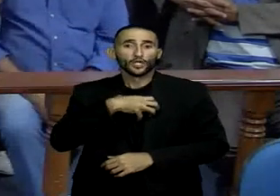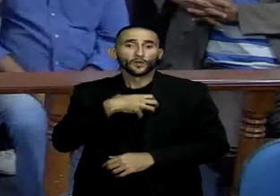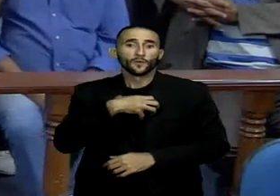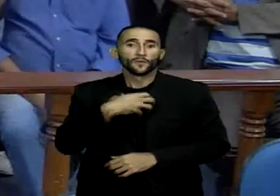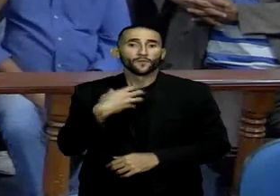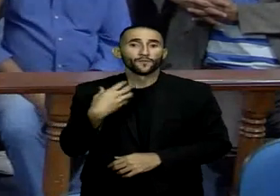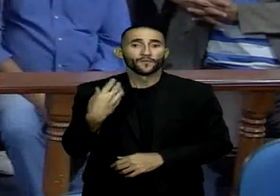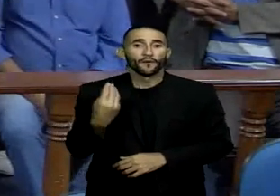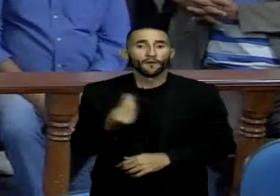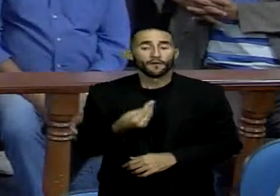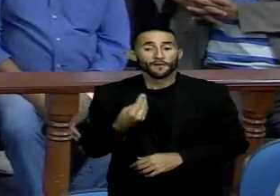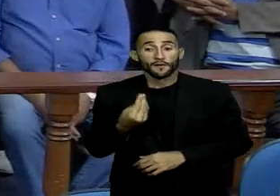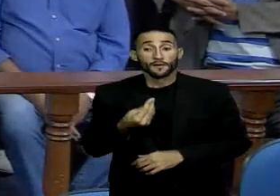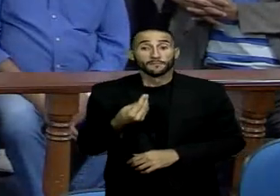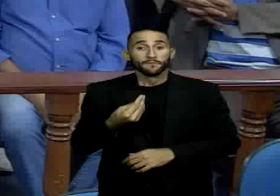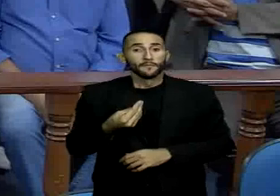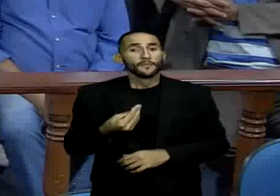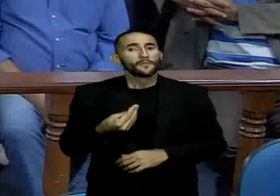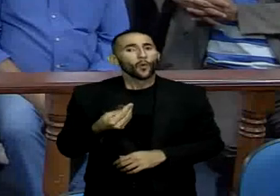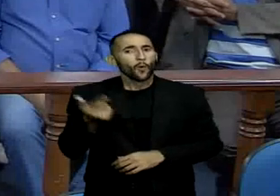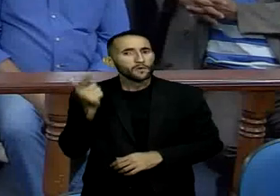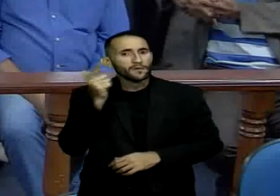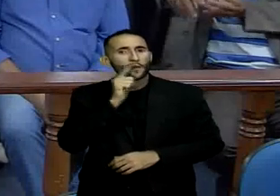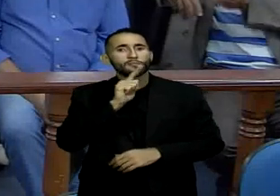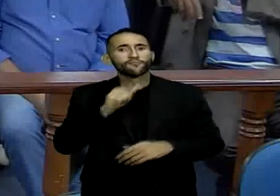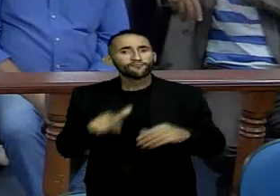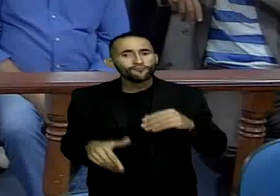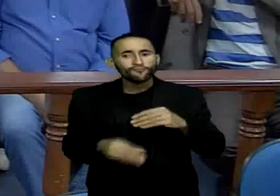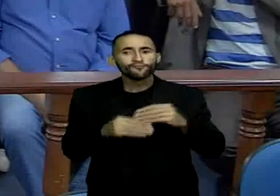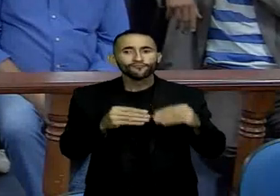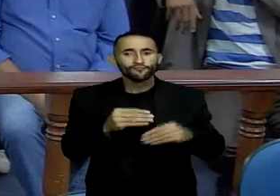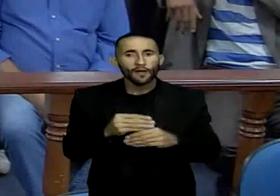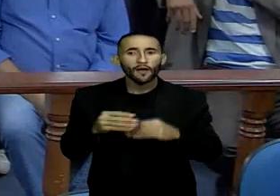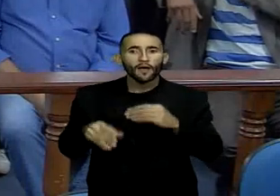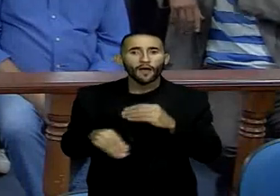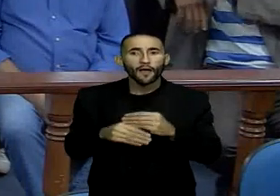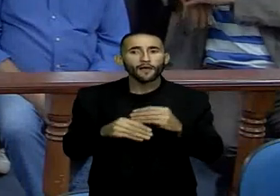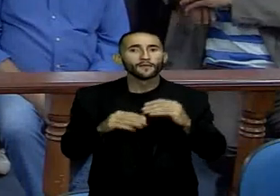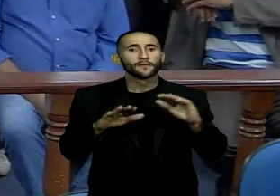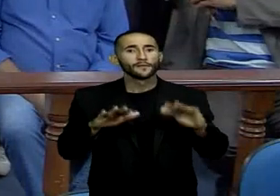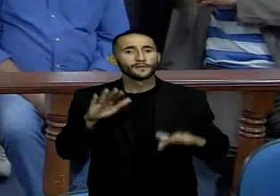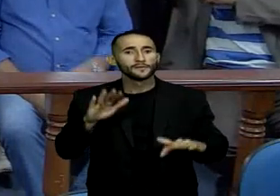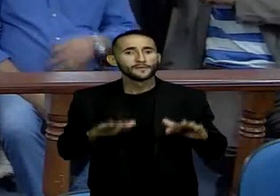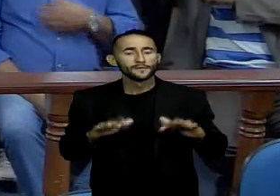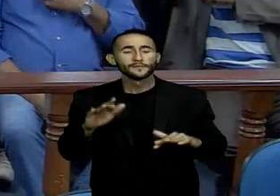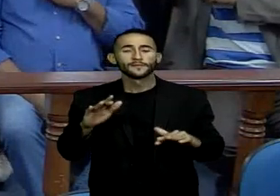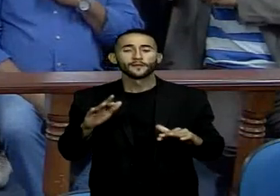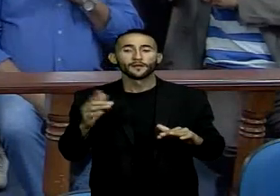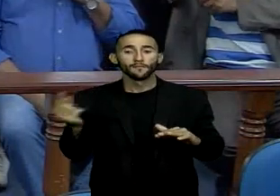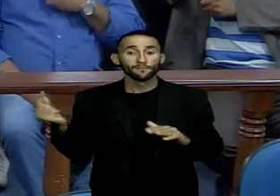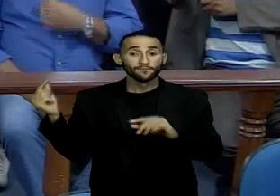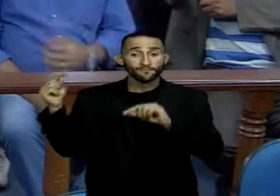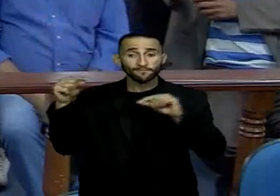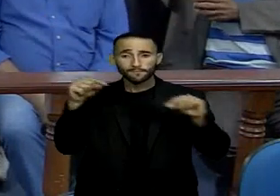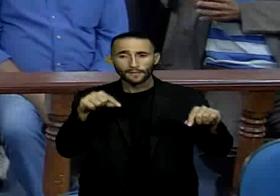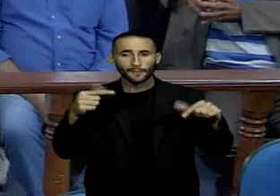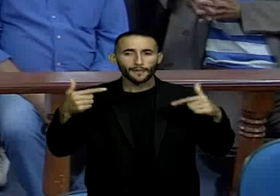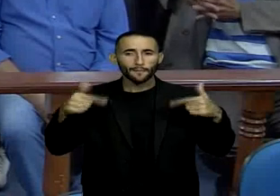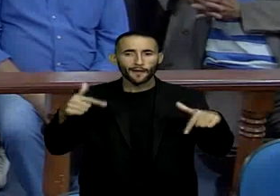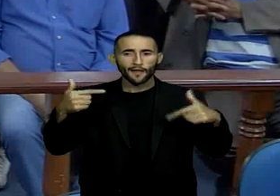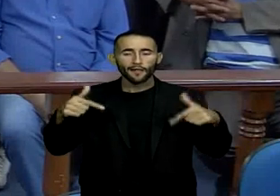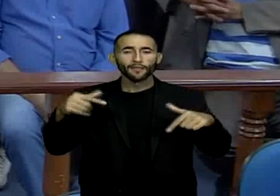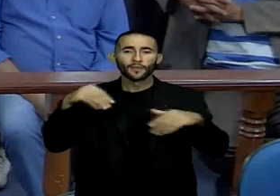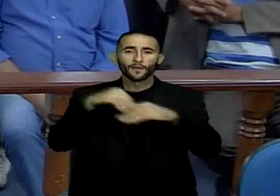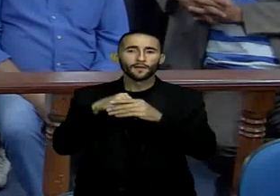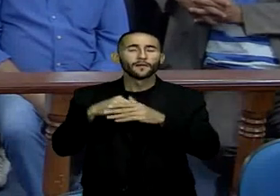Juliana, que ele acaba agregando essas pessoas que muitas vezes vêm de um programa para trabalhar nas empresas